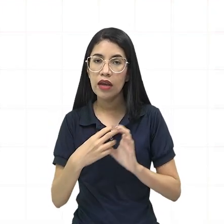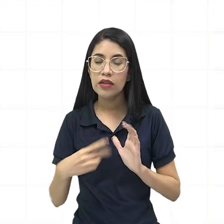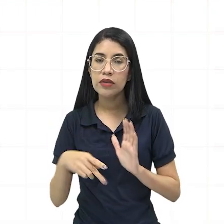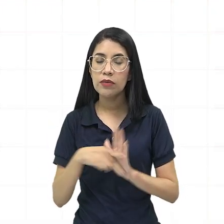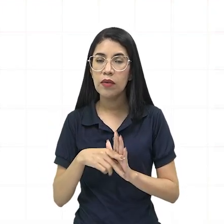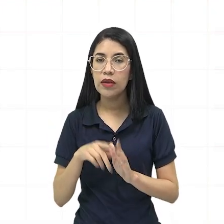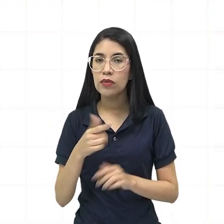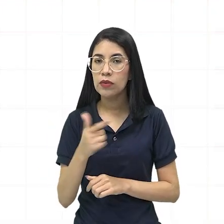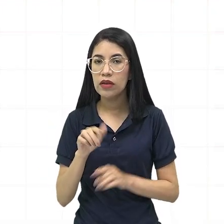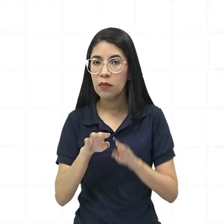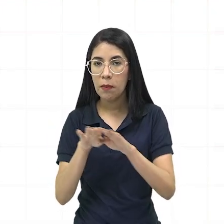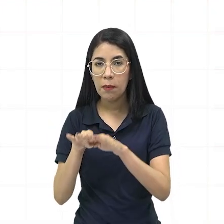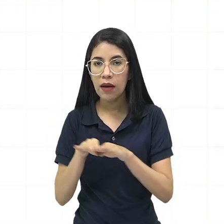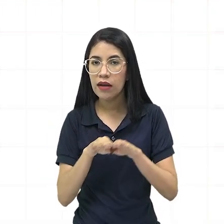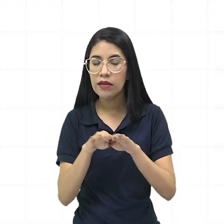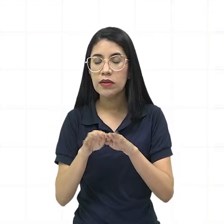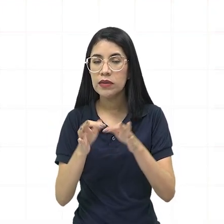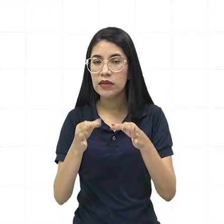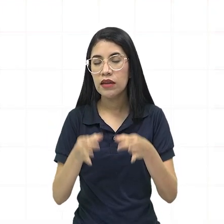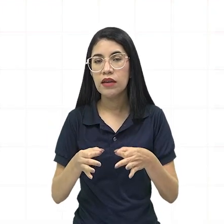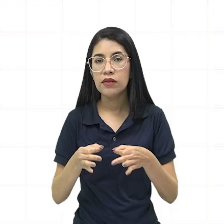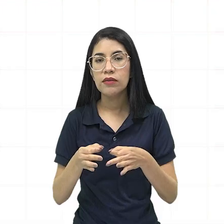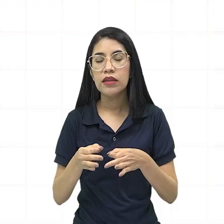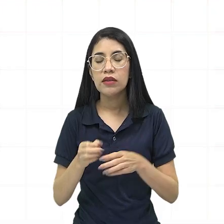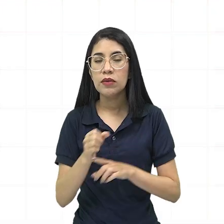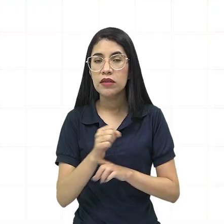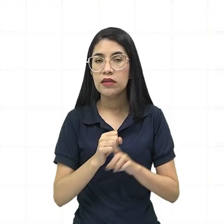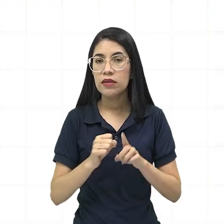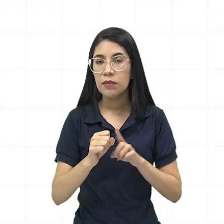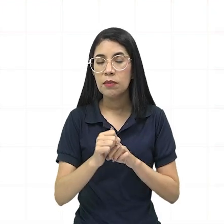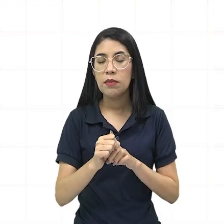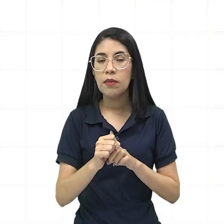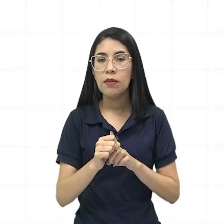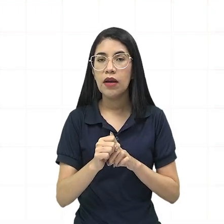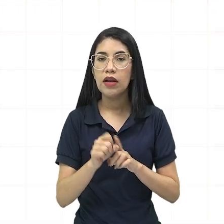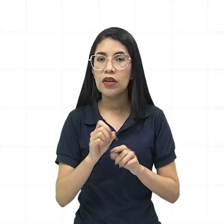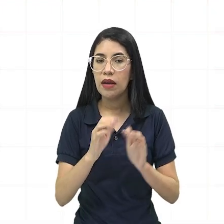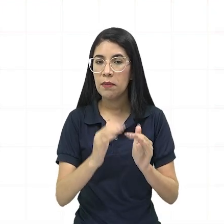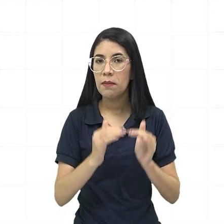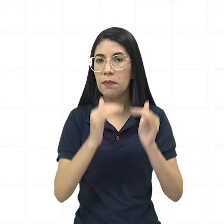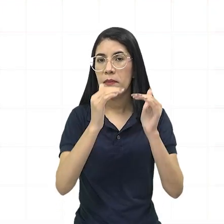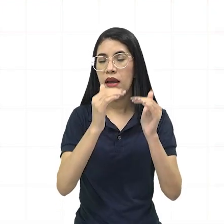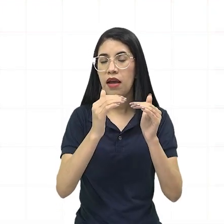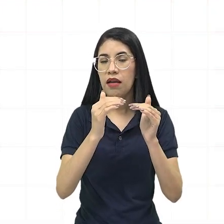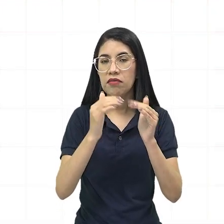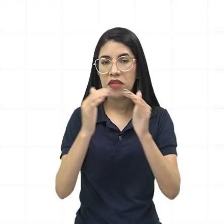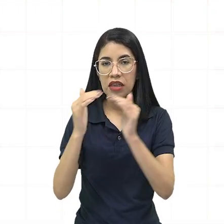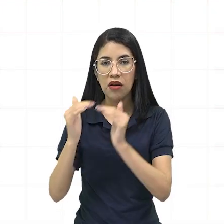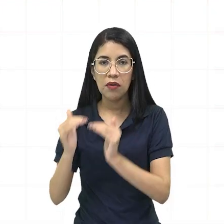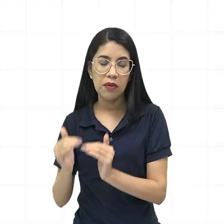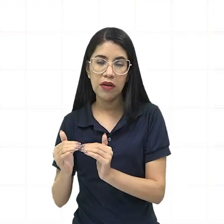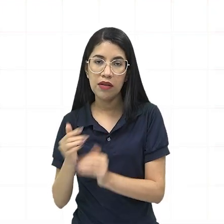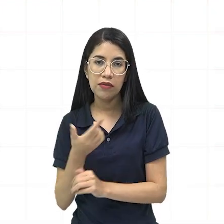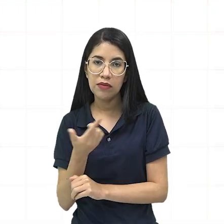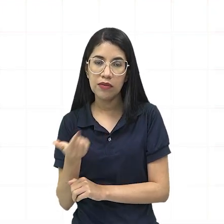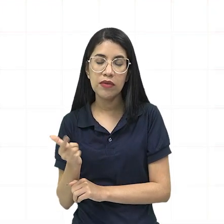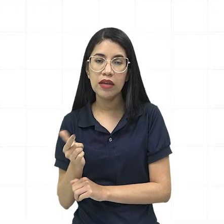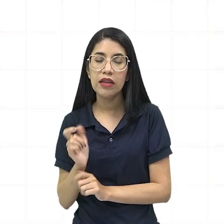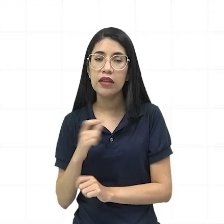padrão. Logo, não há sociedade que seja considerada melhor, né, do que outra.